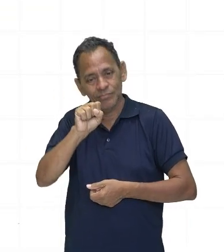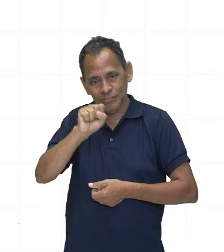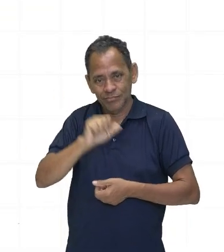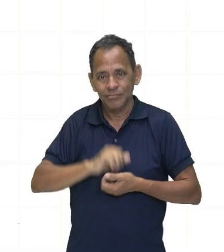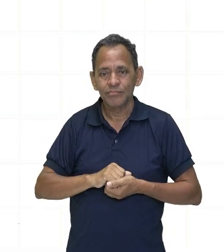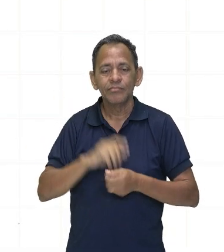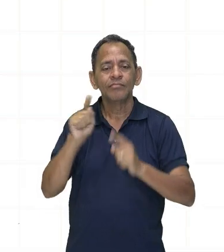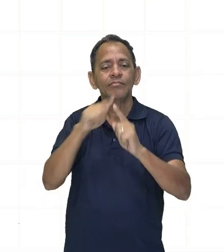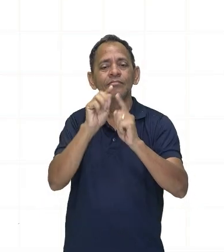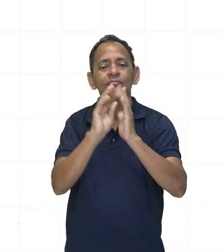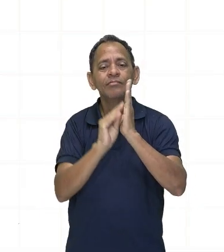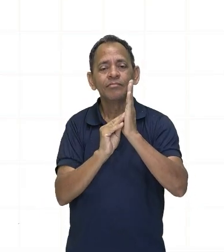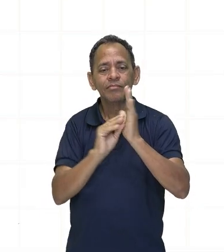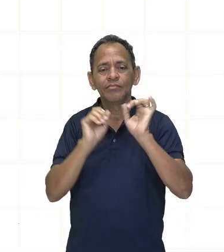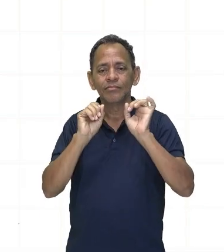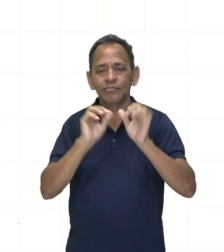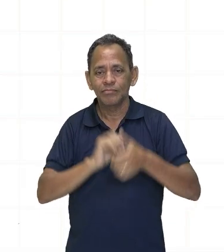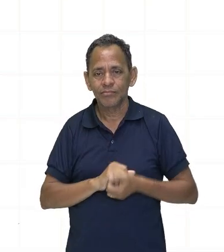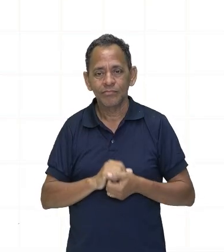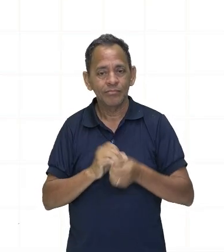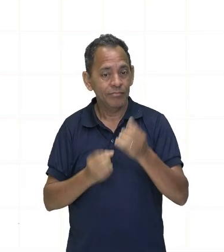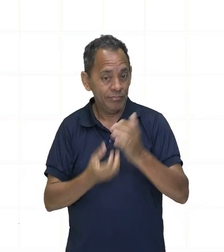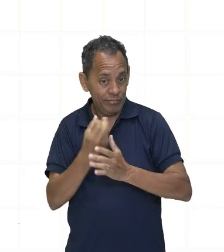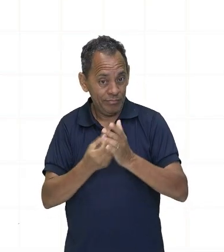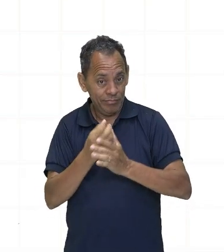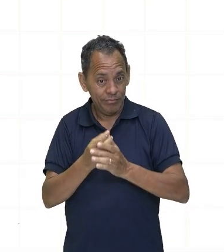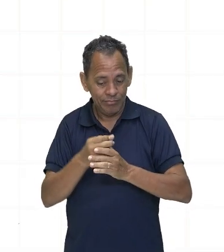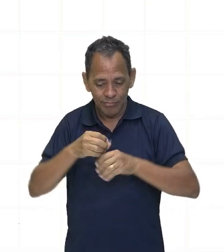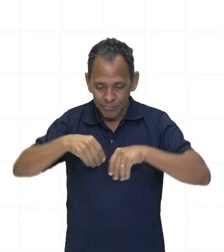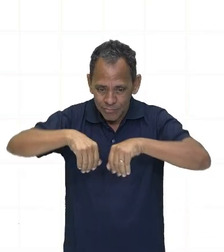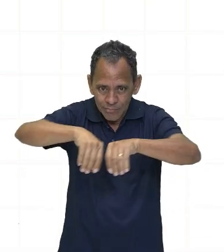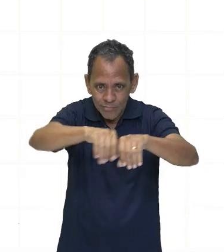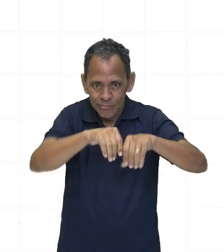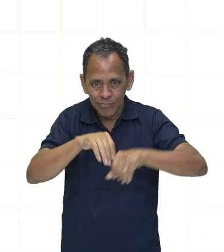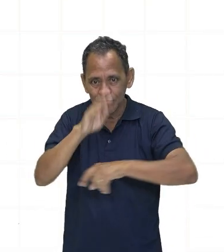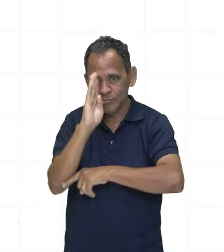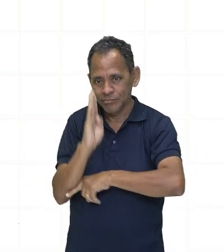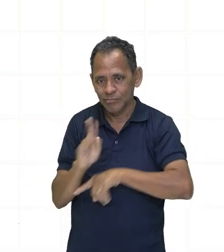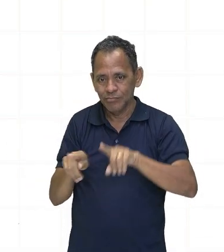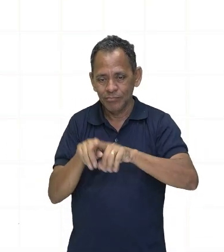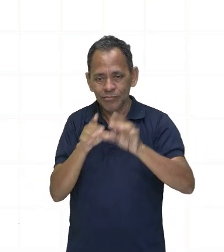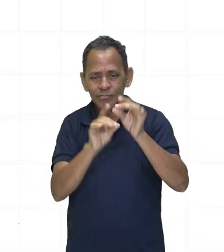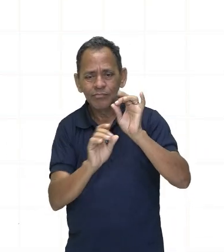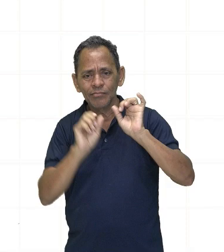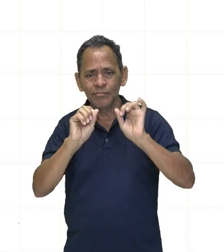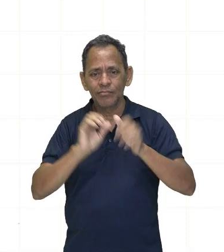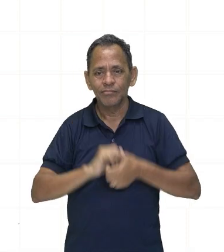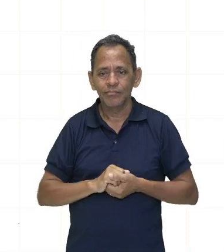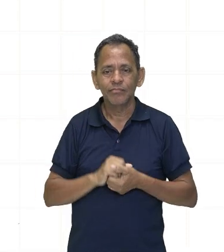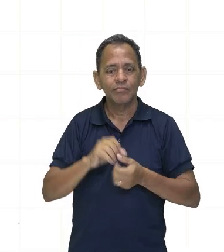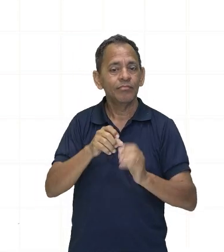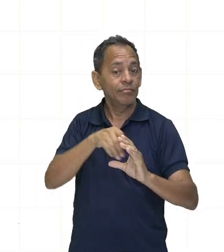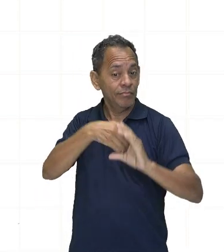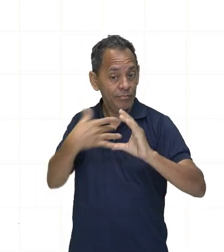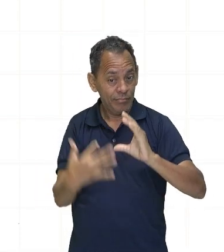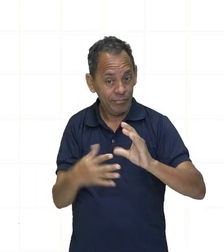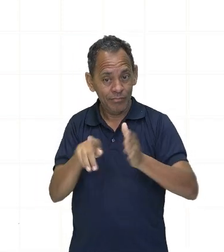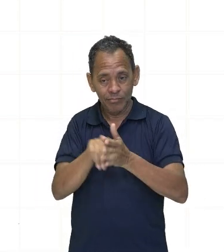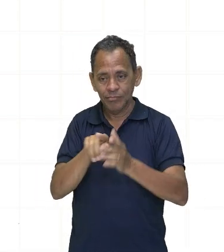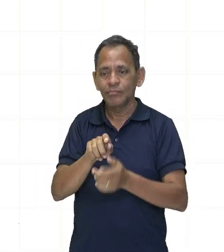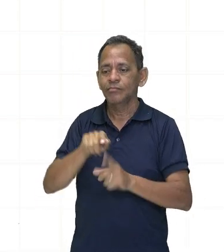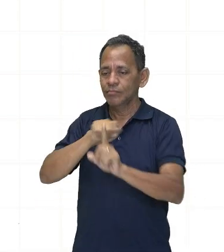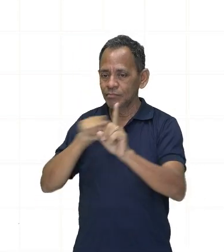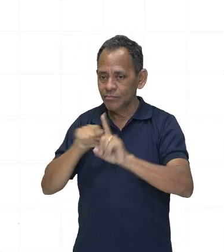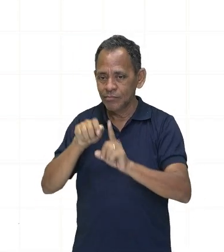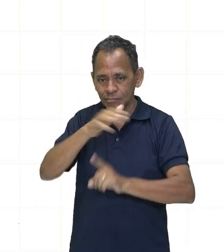o objeto de conhecimento, formação territorial do Brasil. Detalhamento, nós temos características socioespaciais